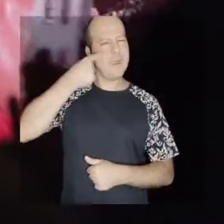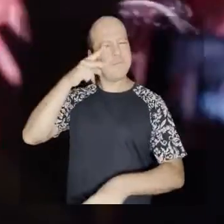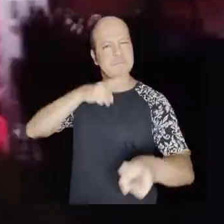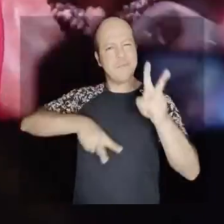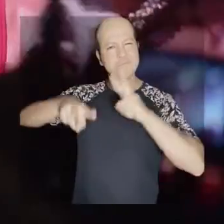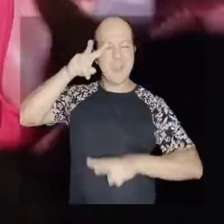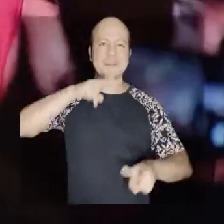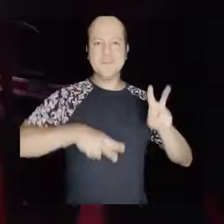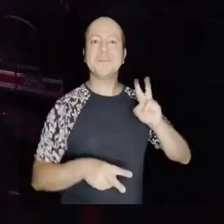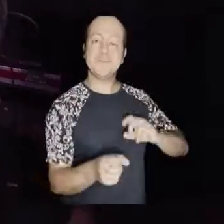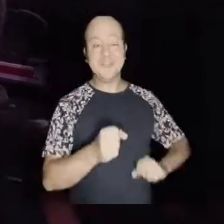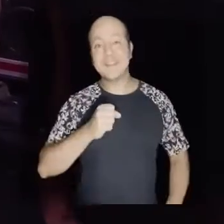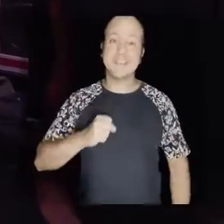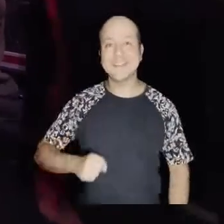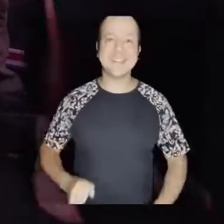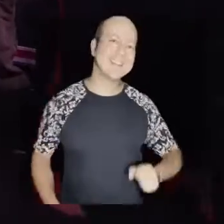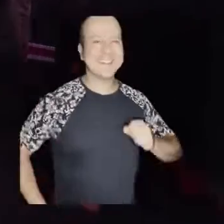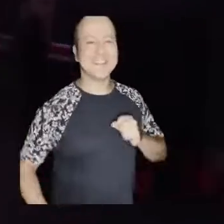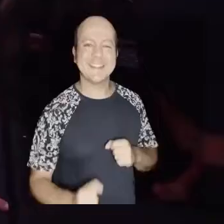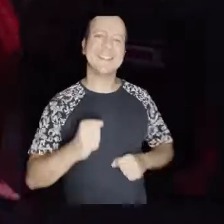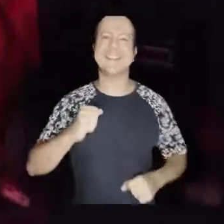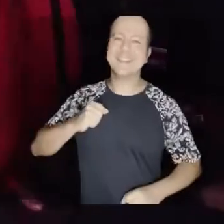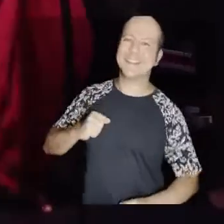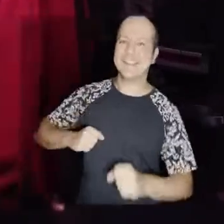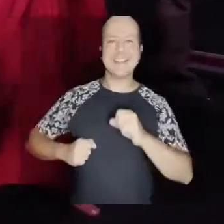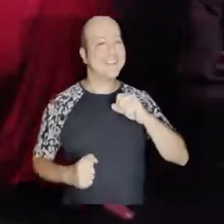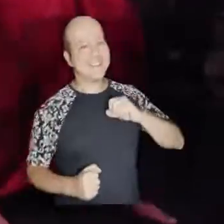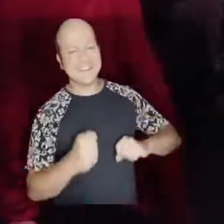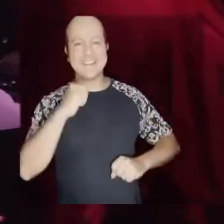Dora, Rubio e Júlia dançam lado a lado.